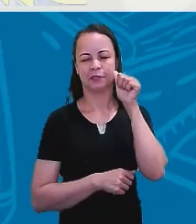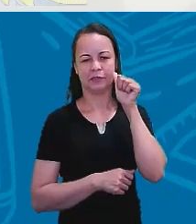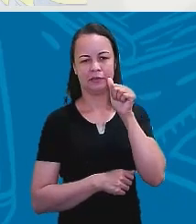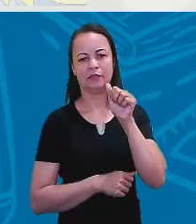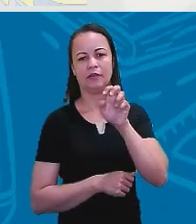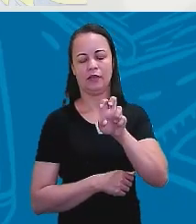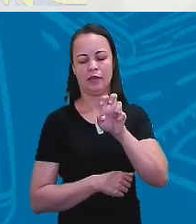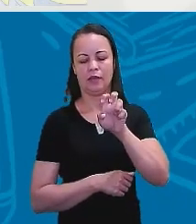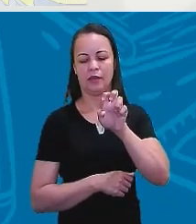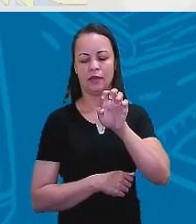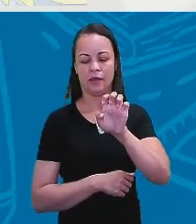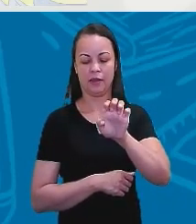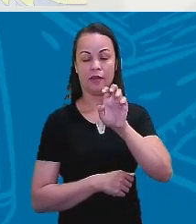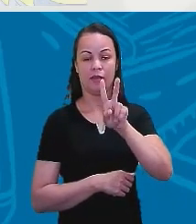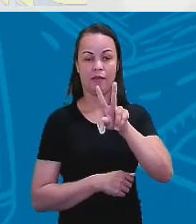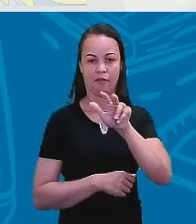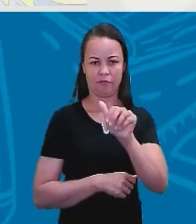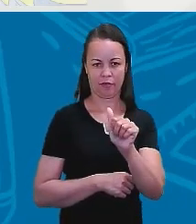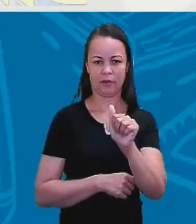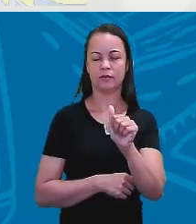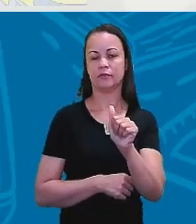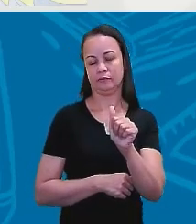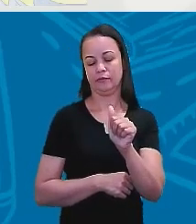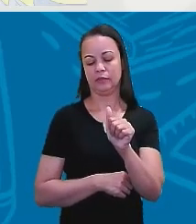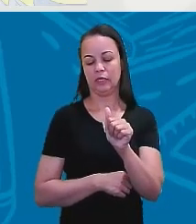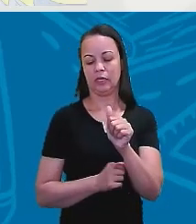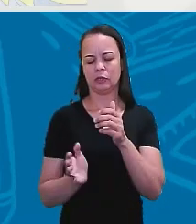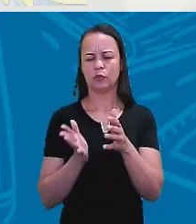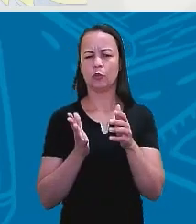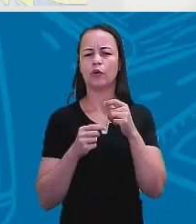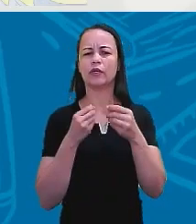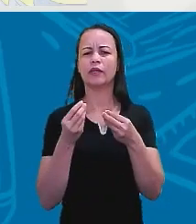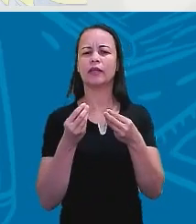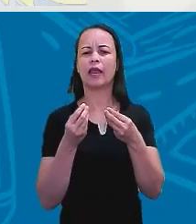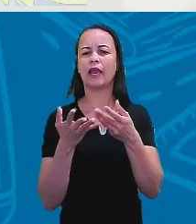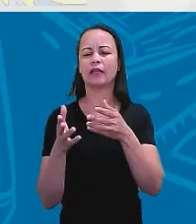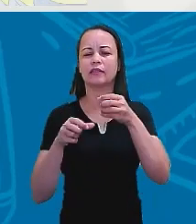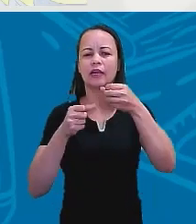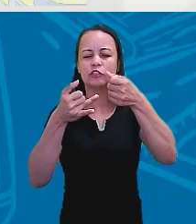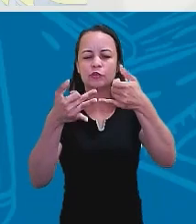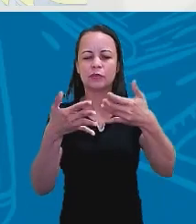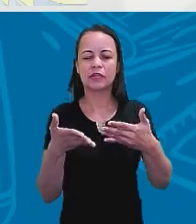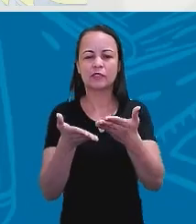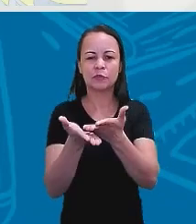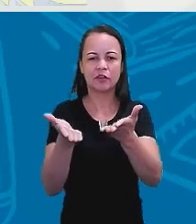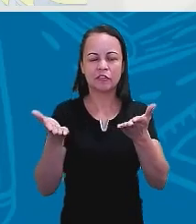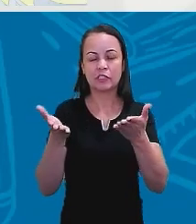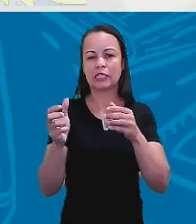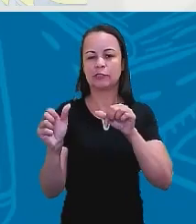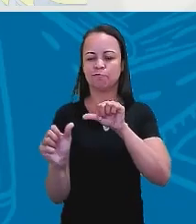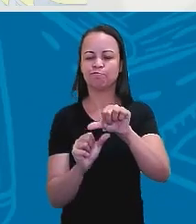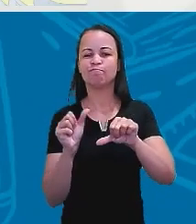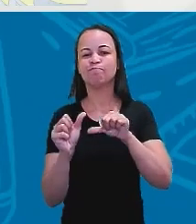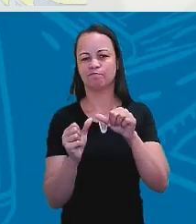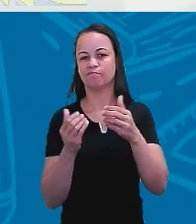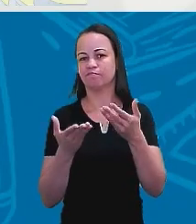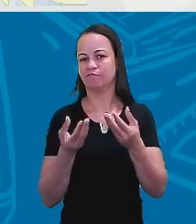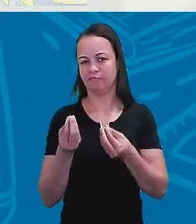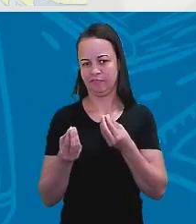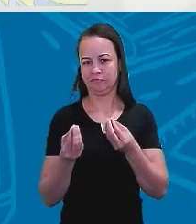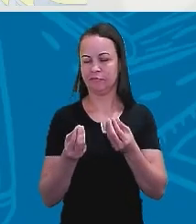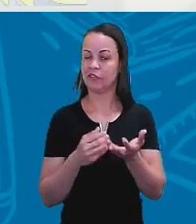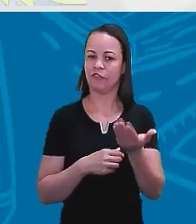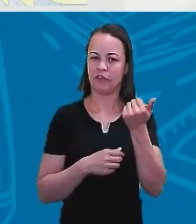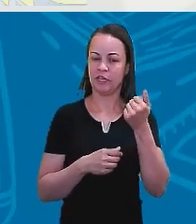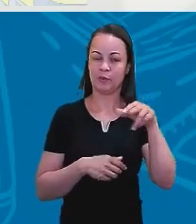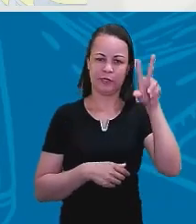Furnari. Vamos ver o que é que Eva Furnari vai sugerir para você sobre essa questão das trocas. Vamos lá? Vem